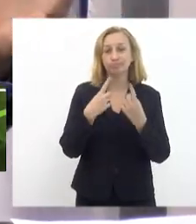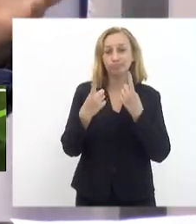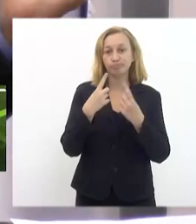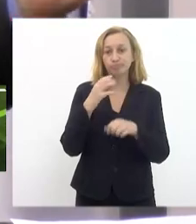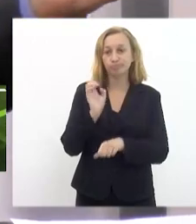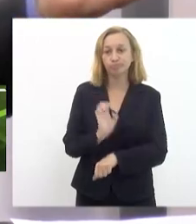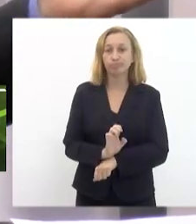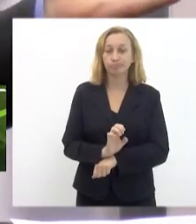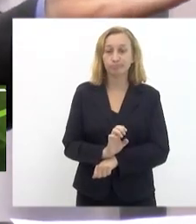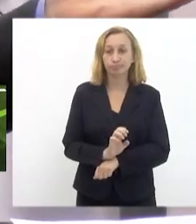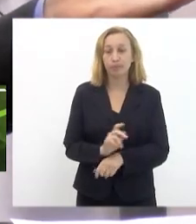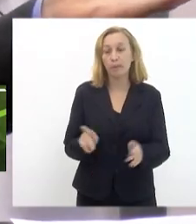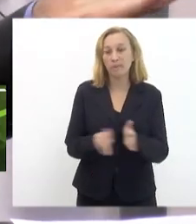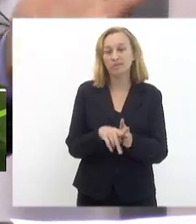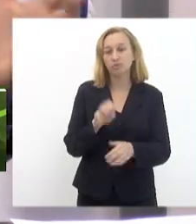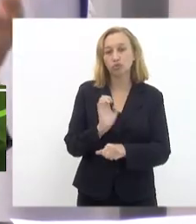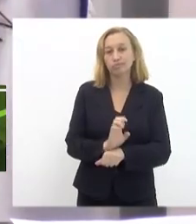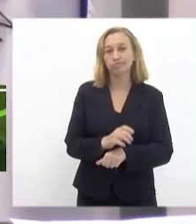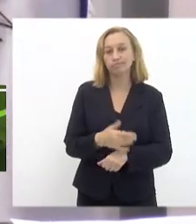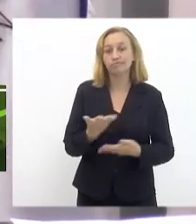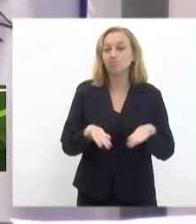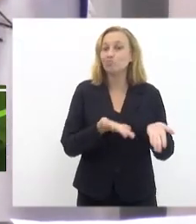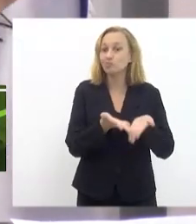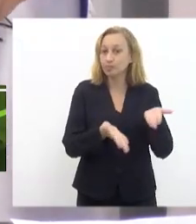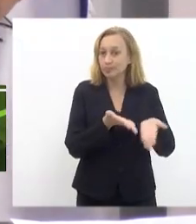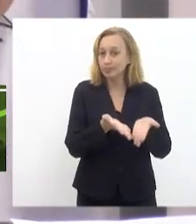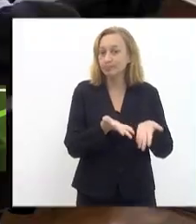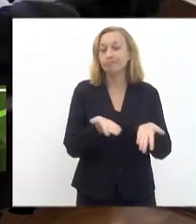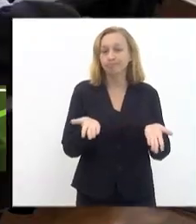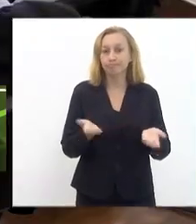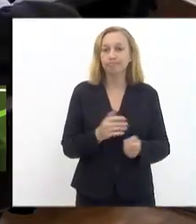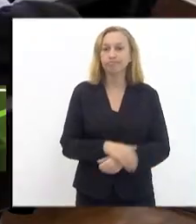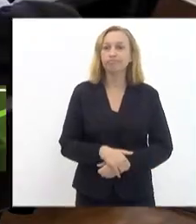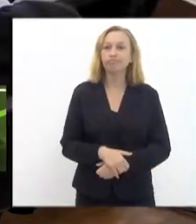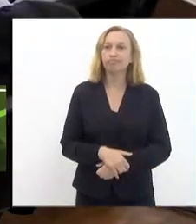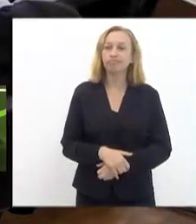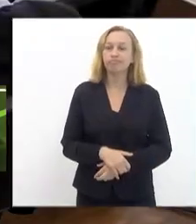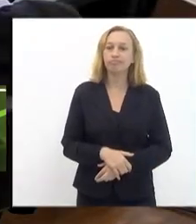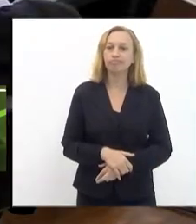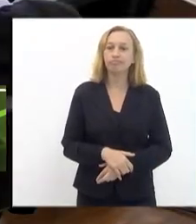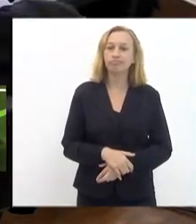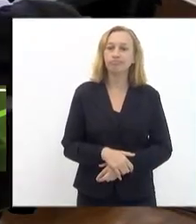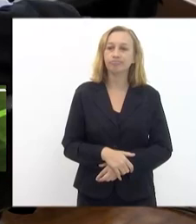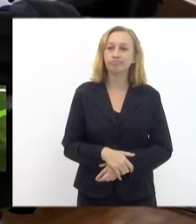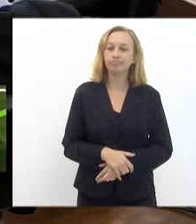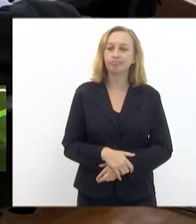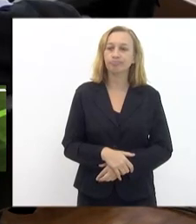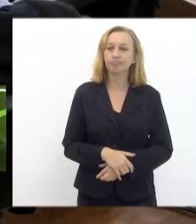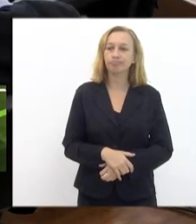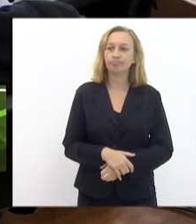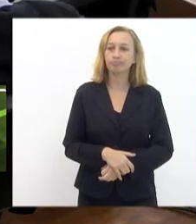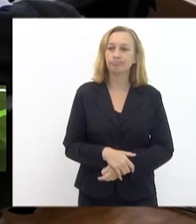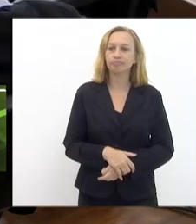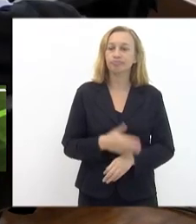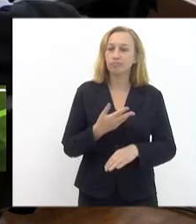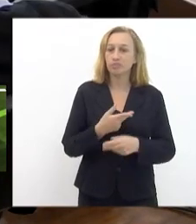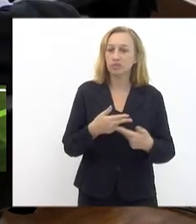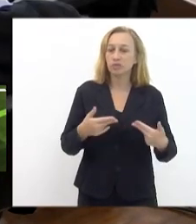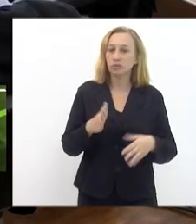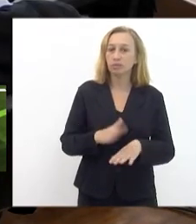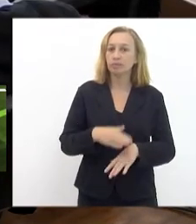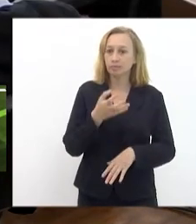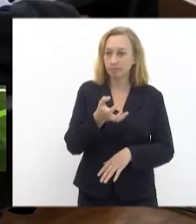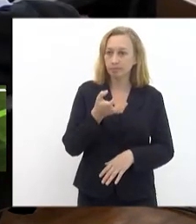é dever do Estado então é que a gente não pode uma das coisas que eu mais quero